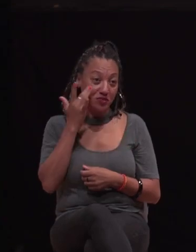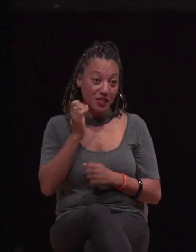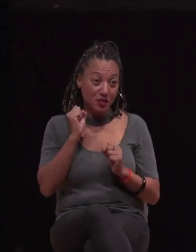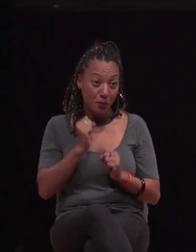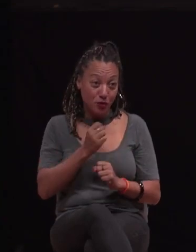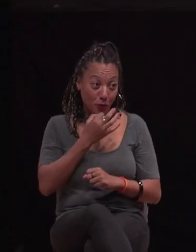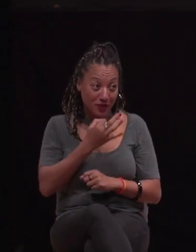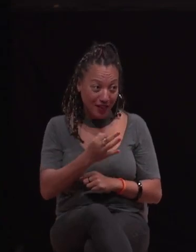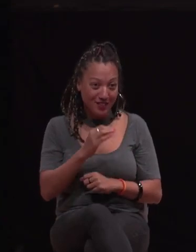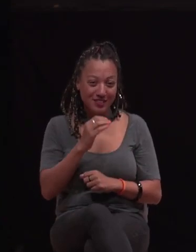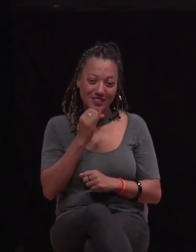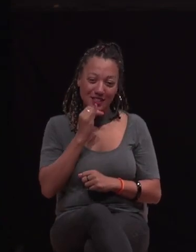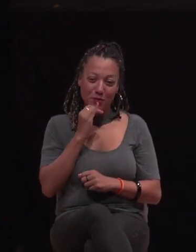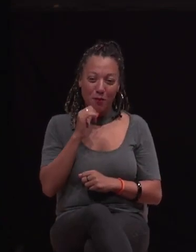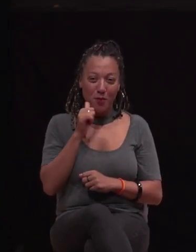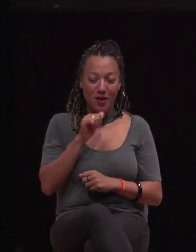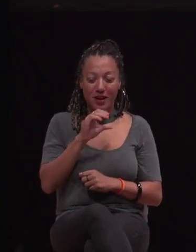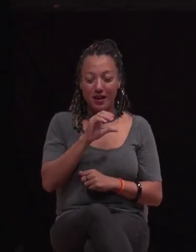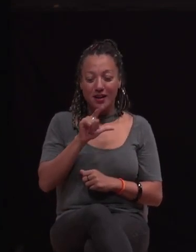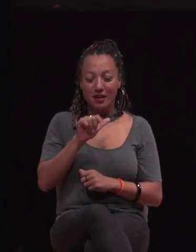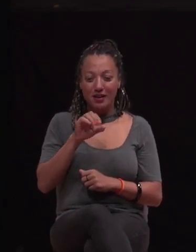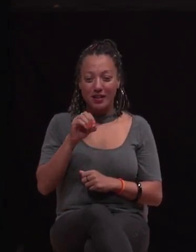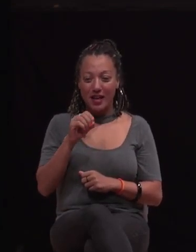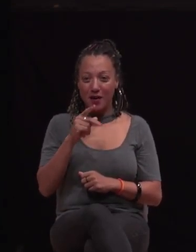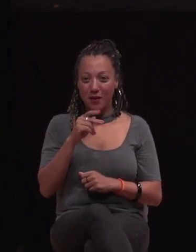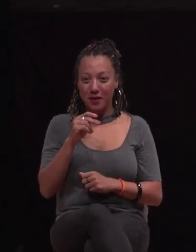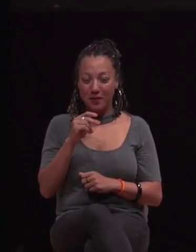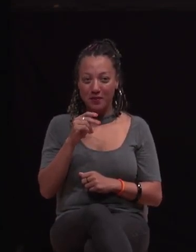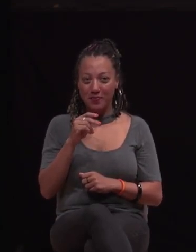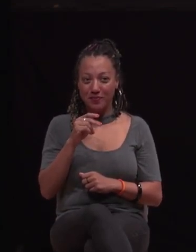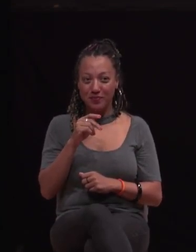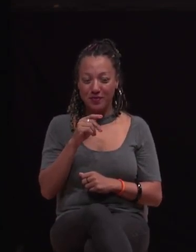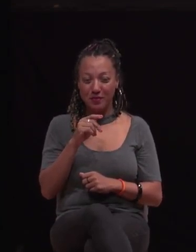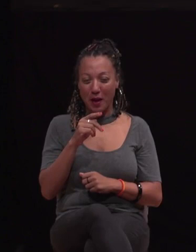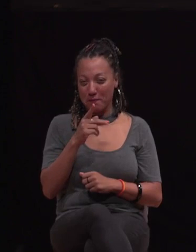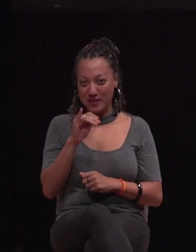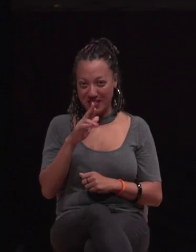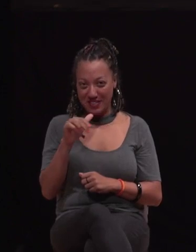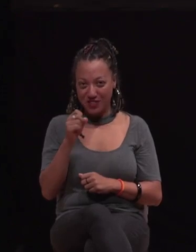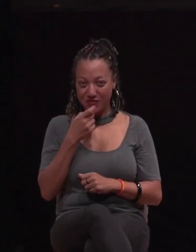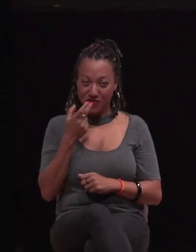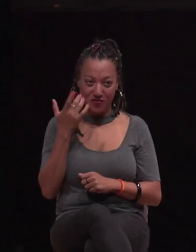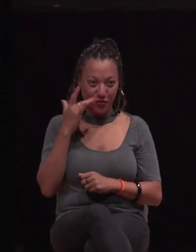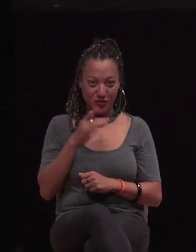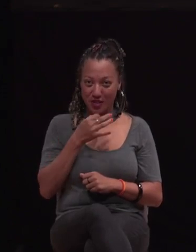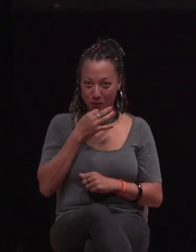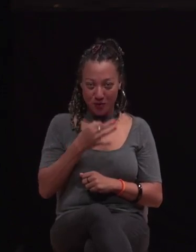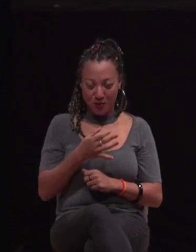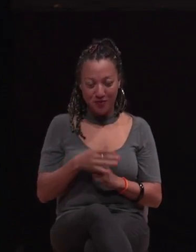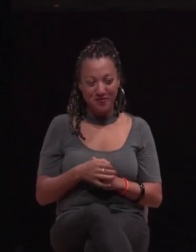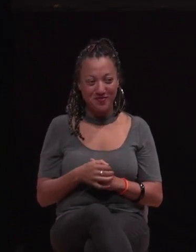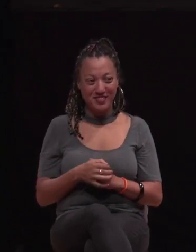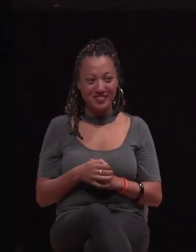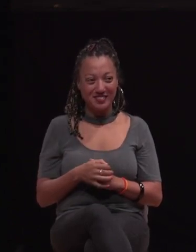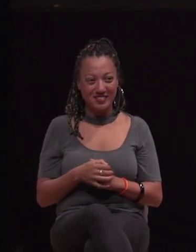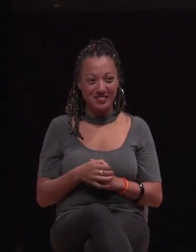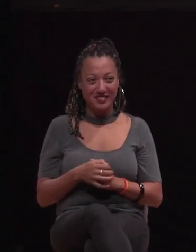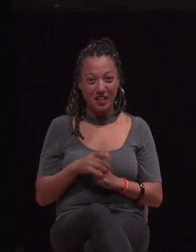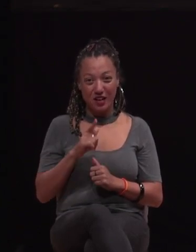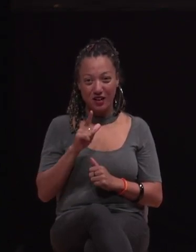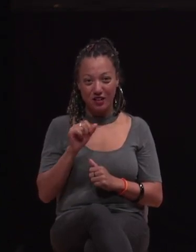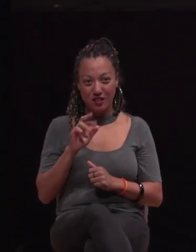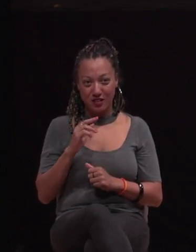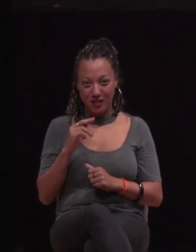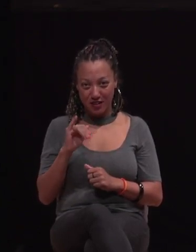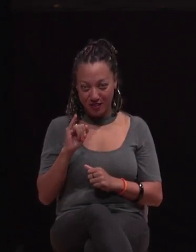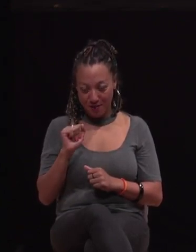sei se eu tenho condições de opinar, porque eu acho que é uma responsabilidade e é uma loucura, um devaneio você chamar para si